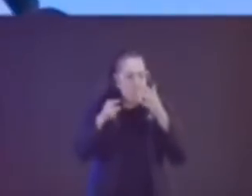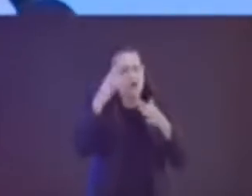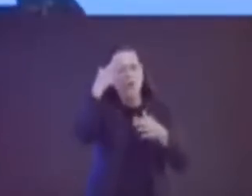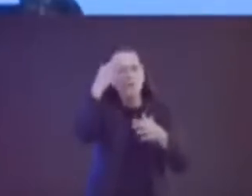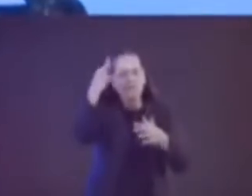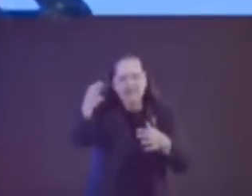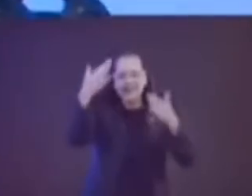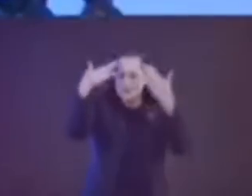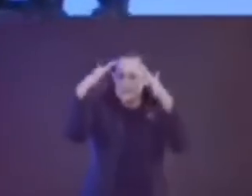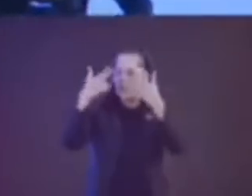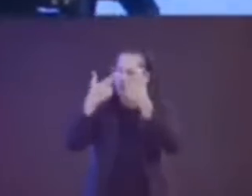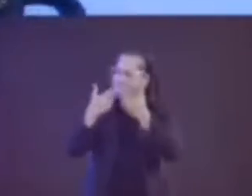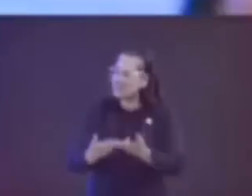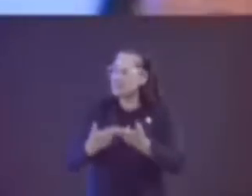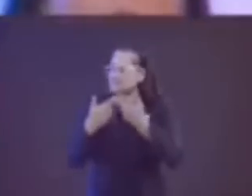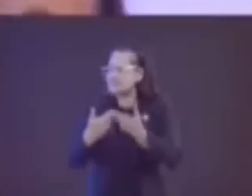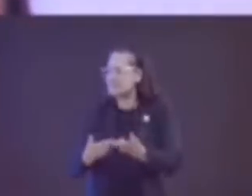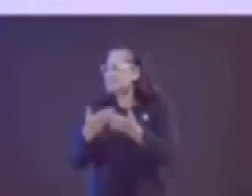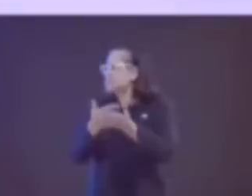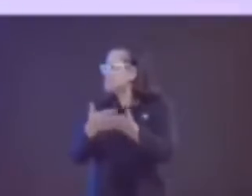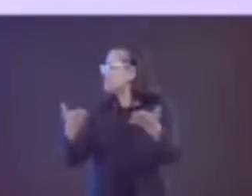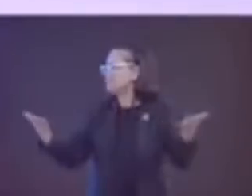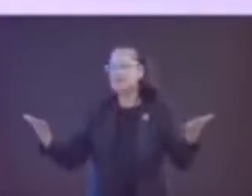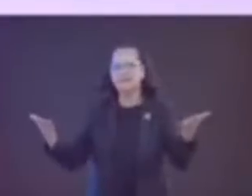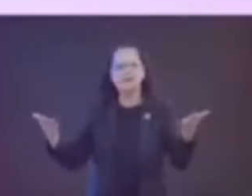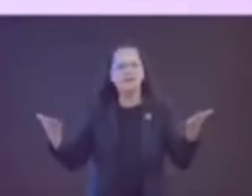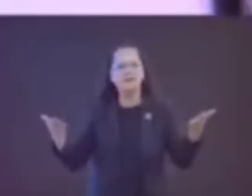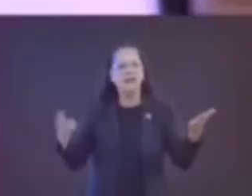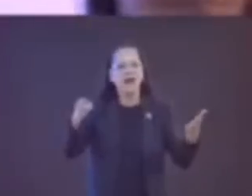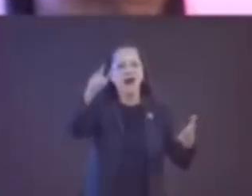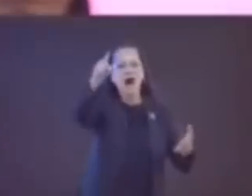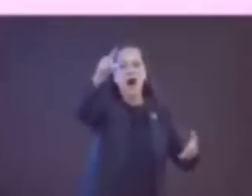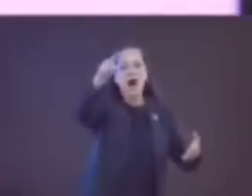todos vocês. Foi pre... Ah, uma botina!